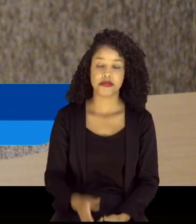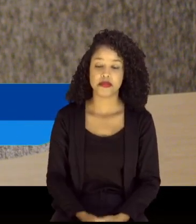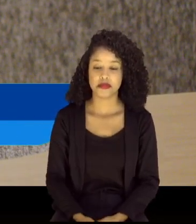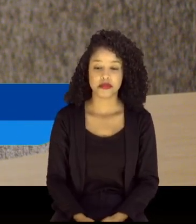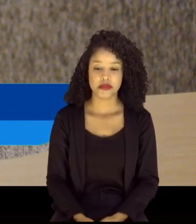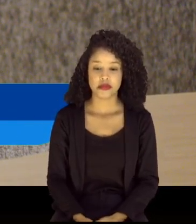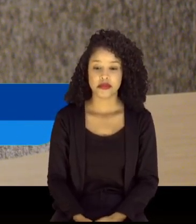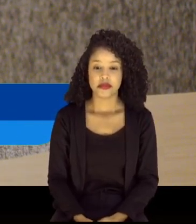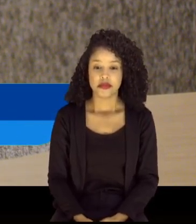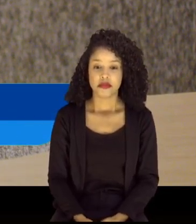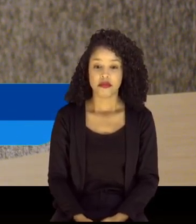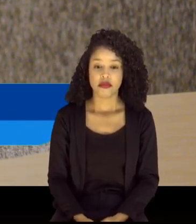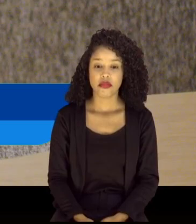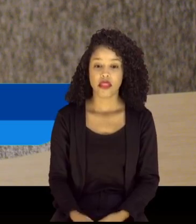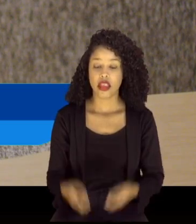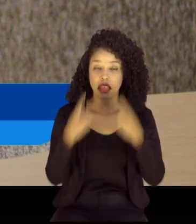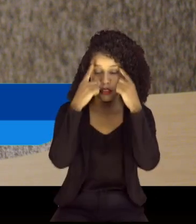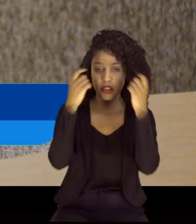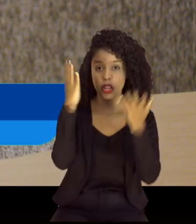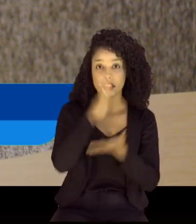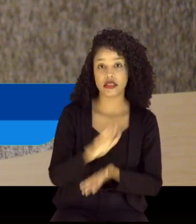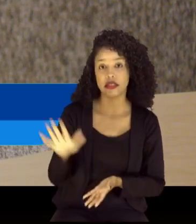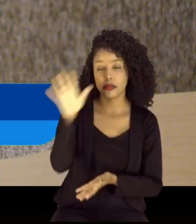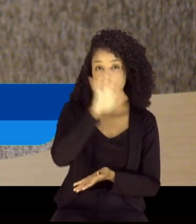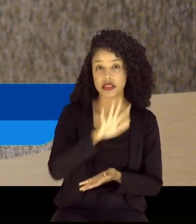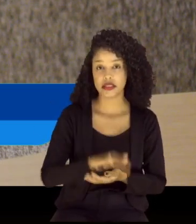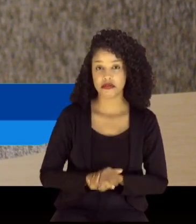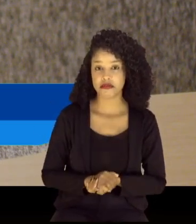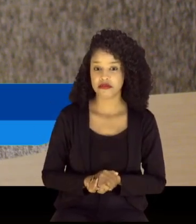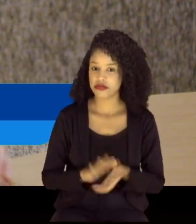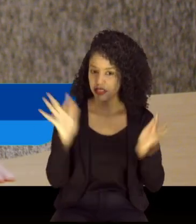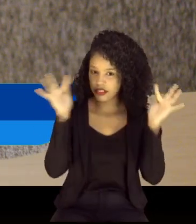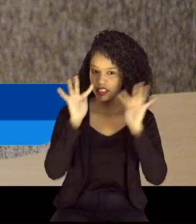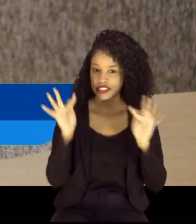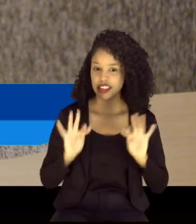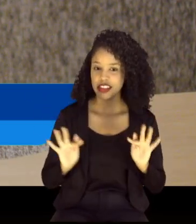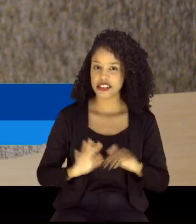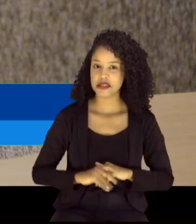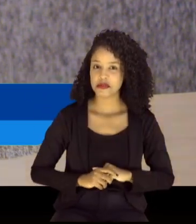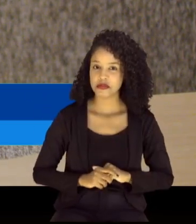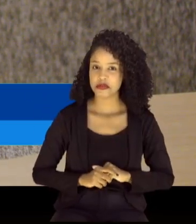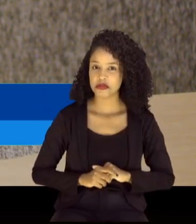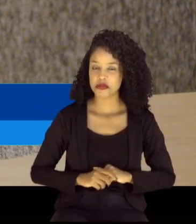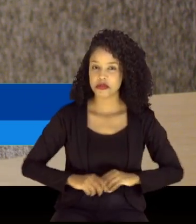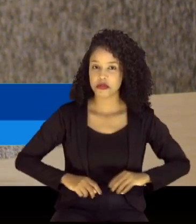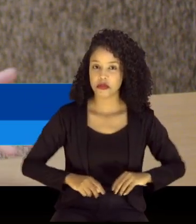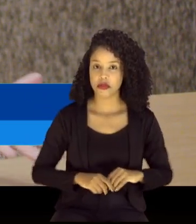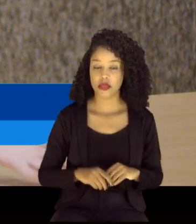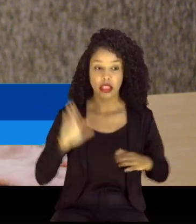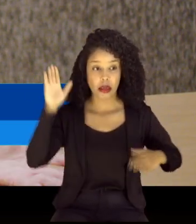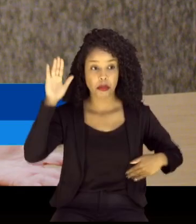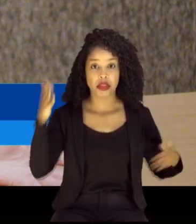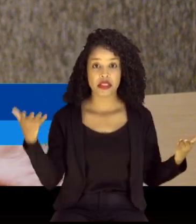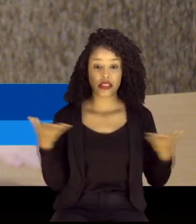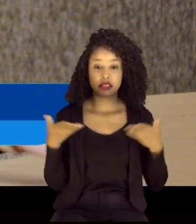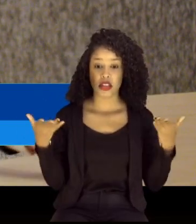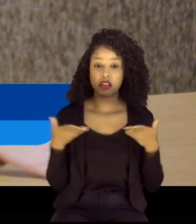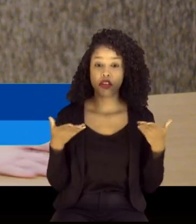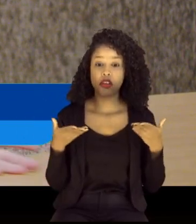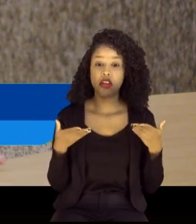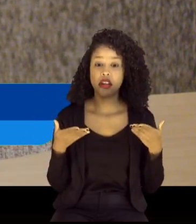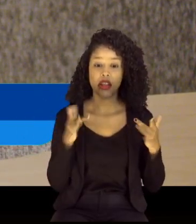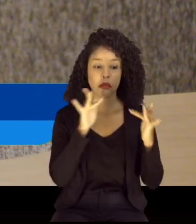E a violência no Brasil é uma felicidade. Bandido agora despacha direto com o